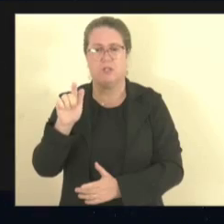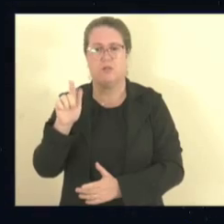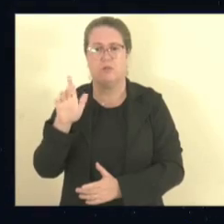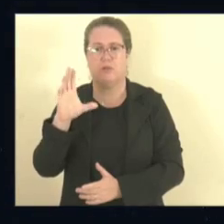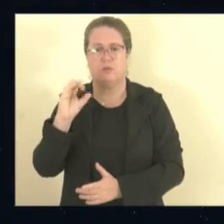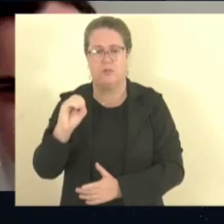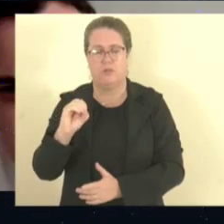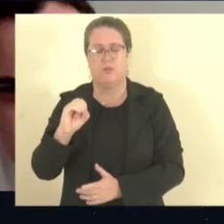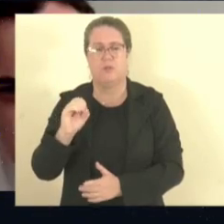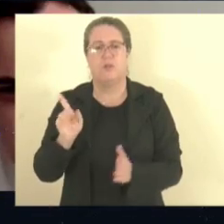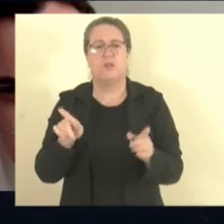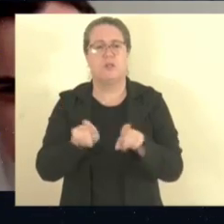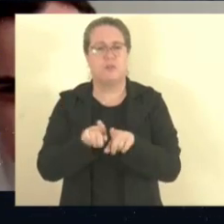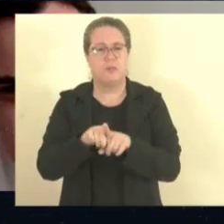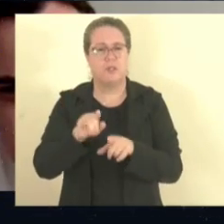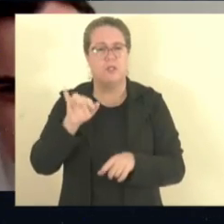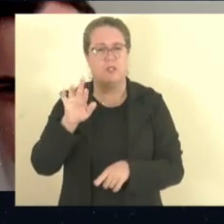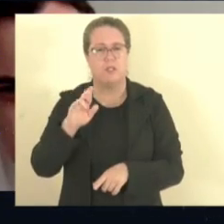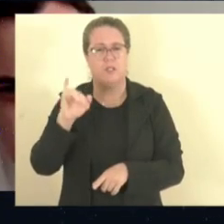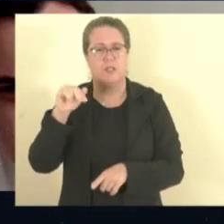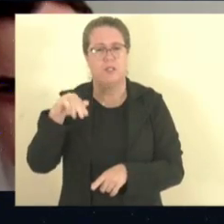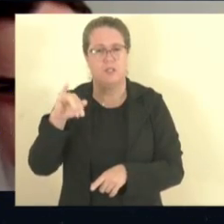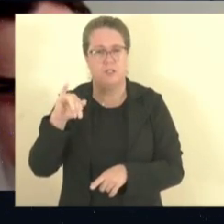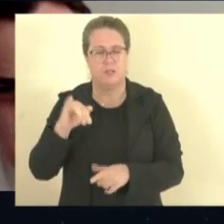Hoffmann, por favor.